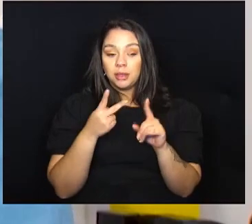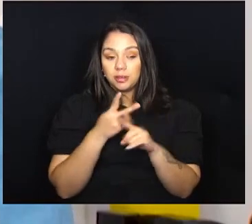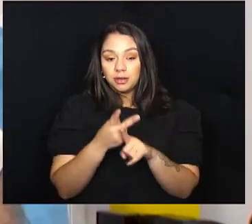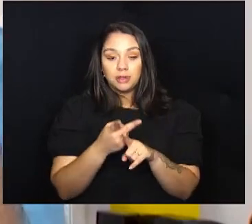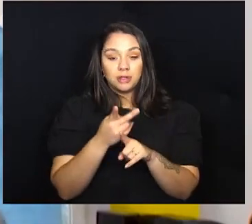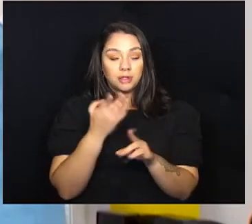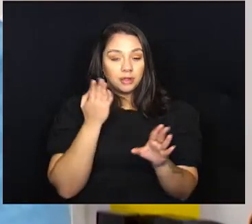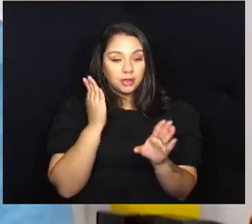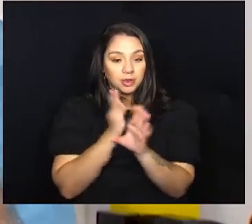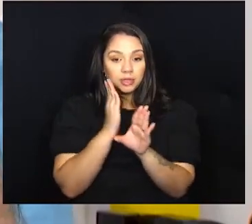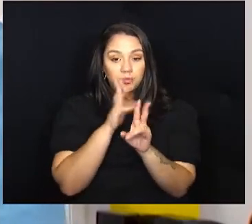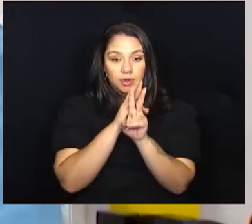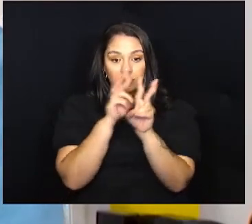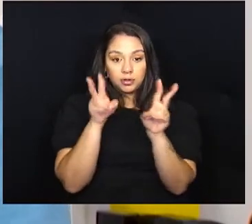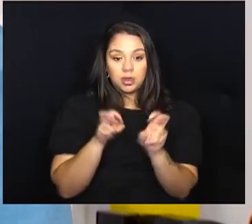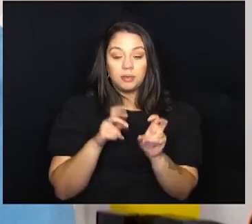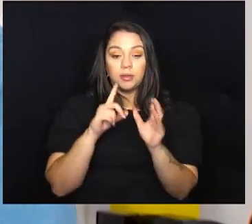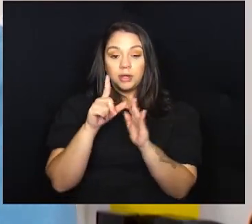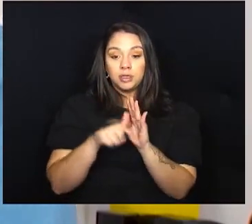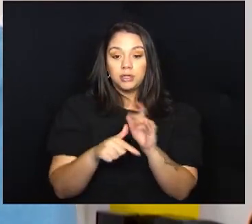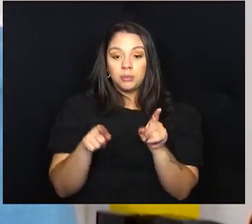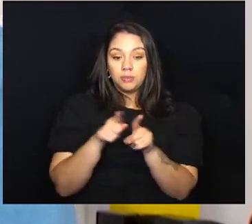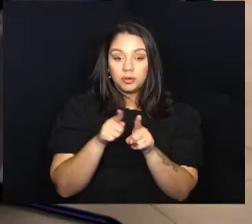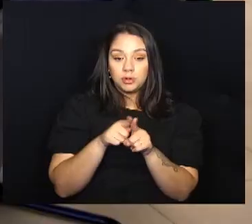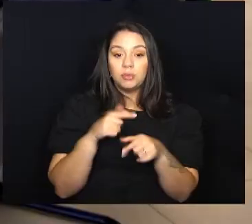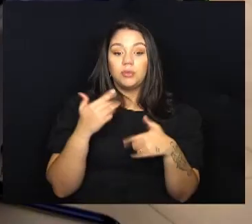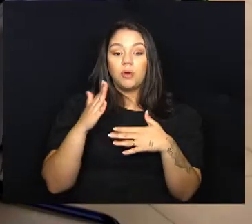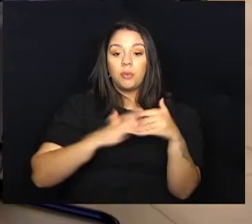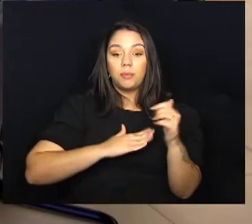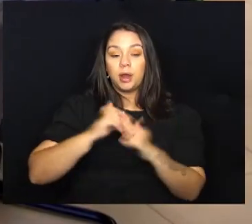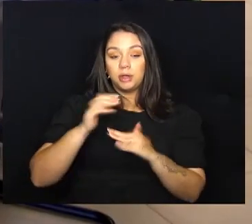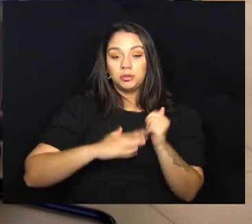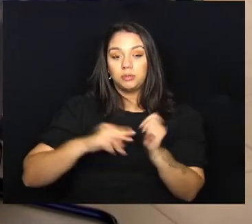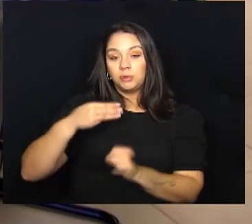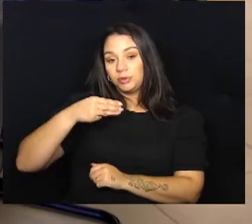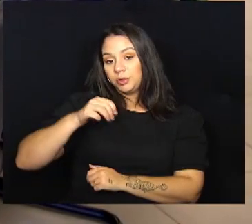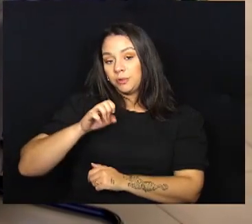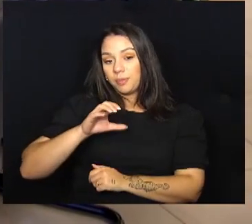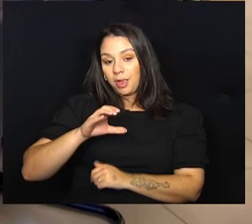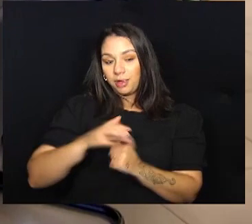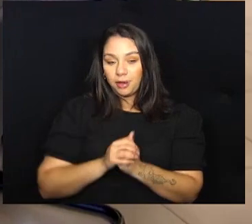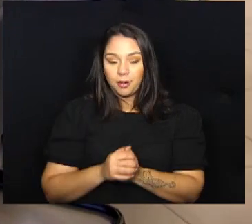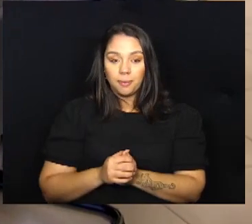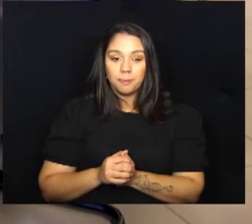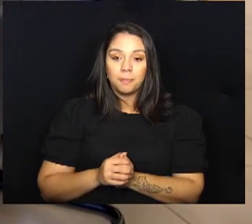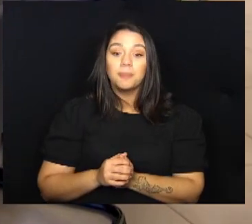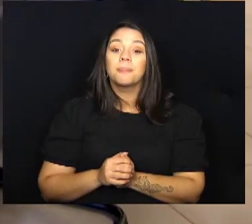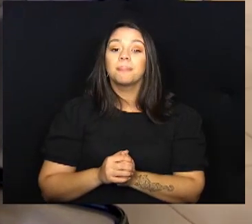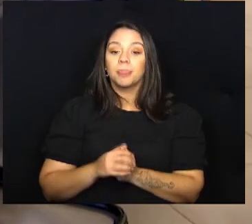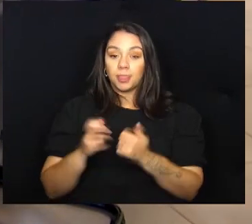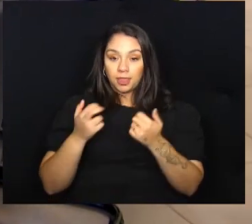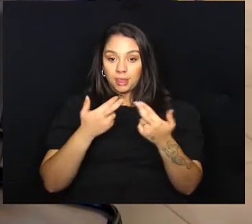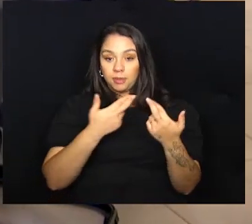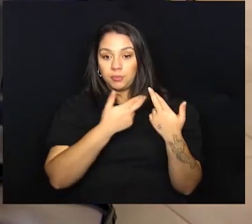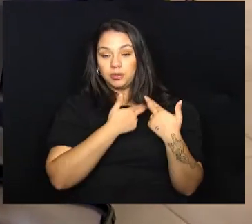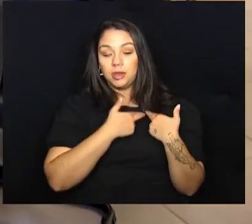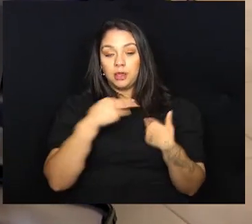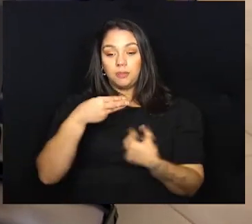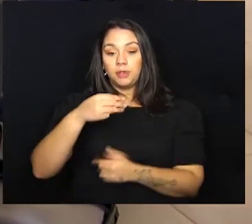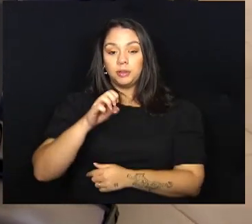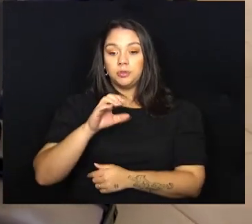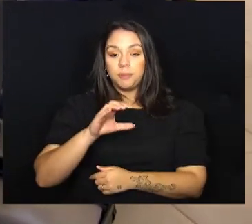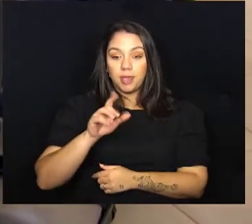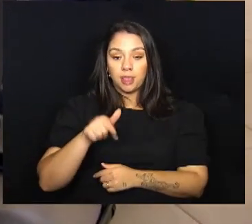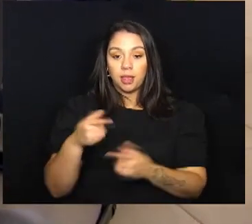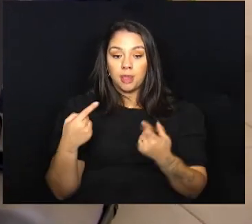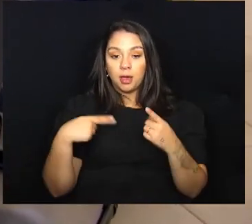estes assuntos para depois compor as atividades do MECA. Entre as atribuições do MECA estão a de realizar parcerias